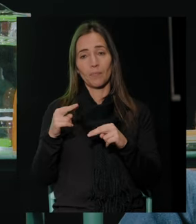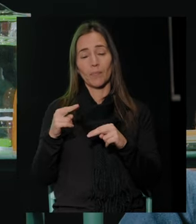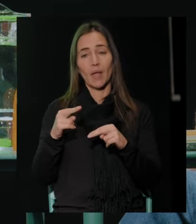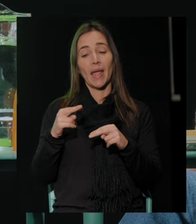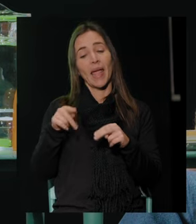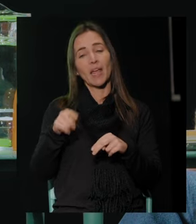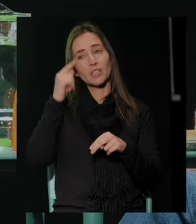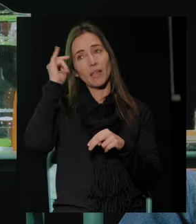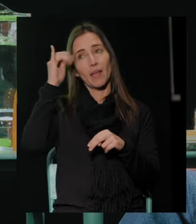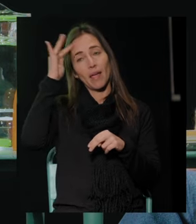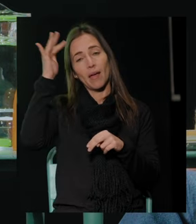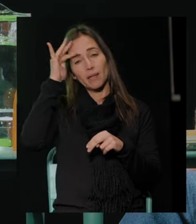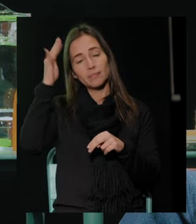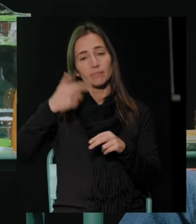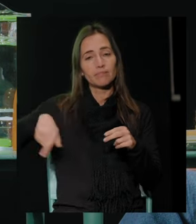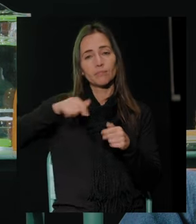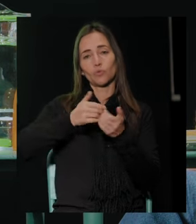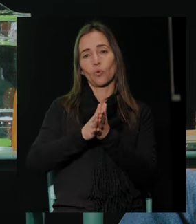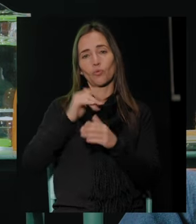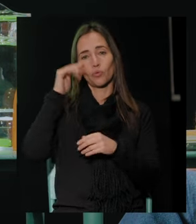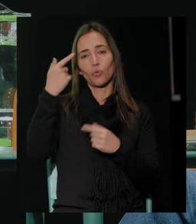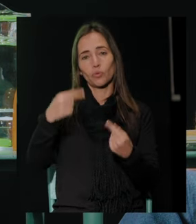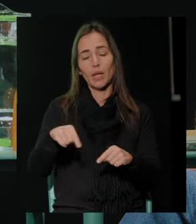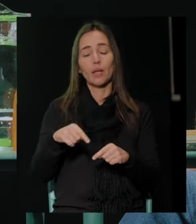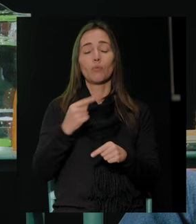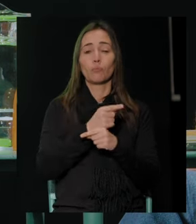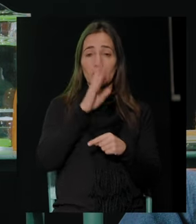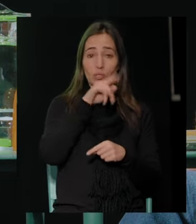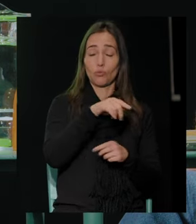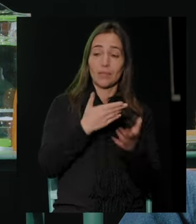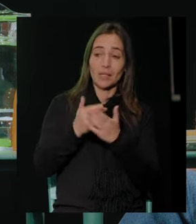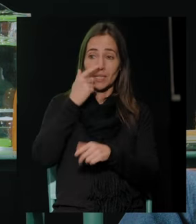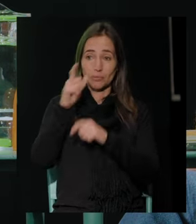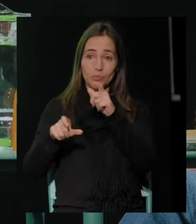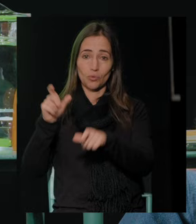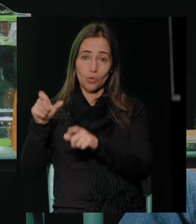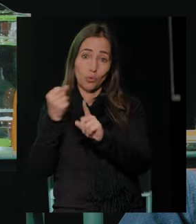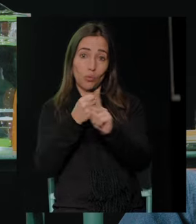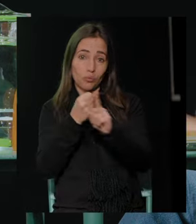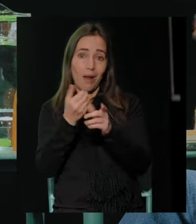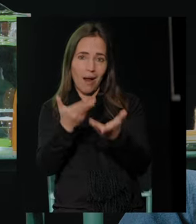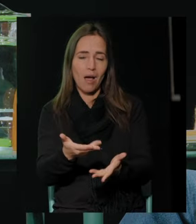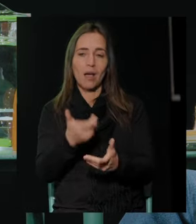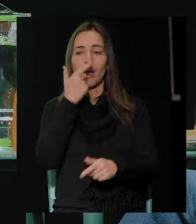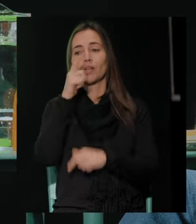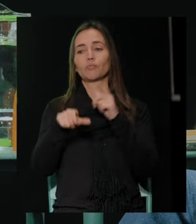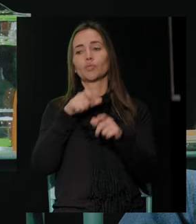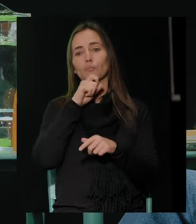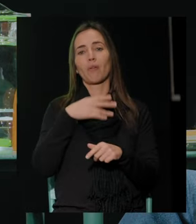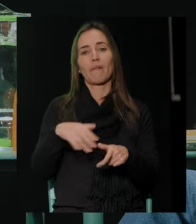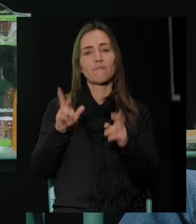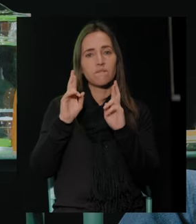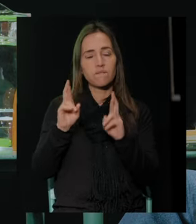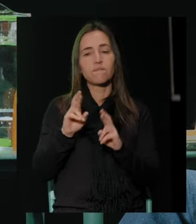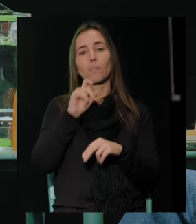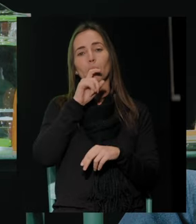esta utopia partilhada de futuro. Porque eu acho que realmente se tu dás às pessoas algo pelo que lutar, não é? Algo que as pessoas possam desejar